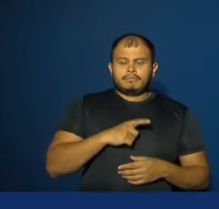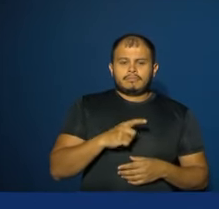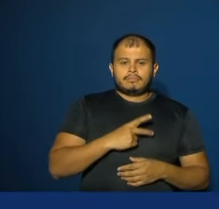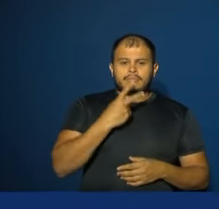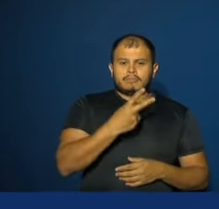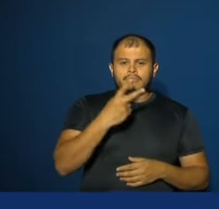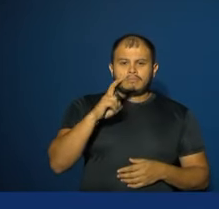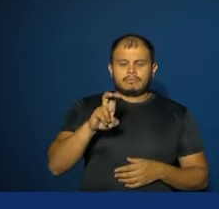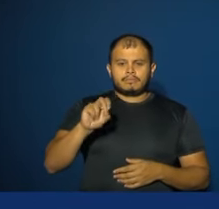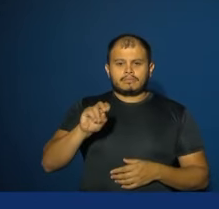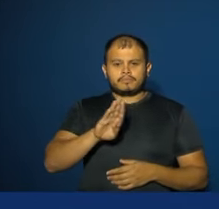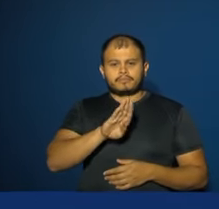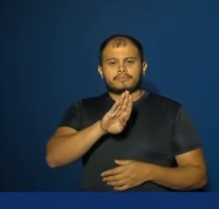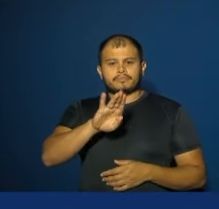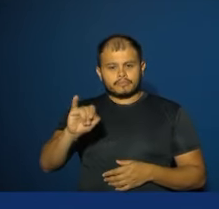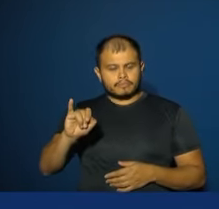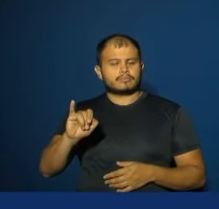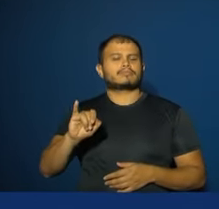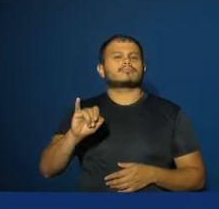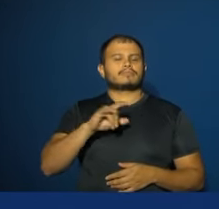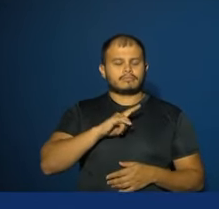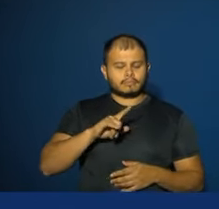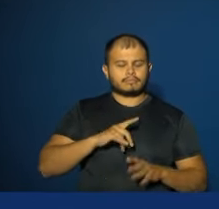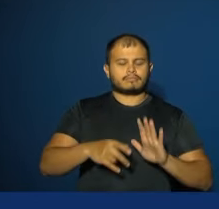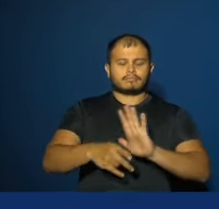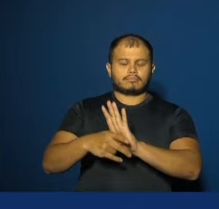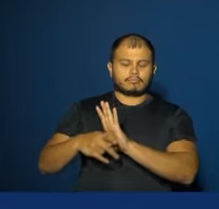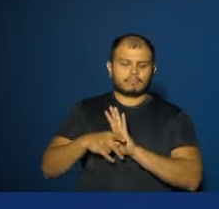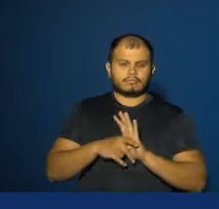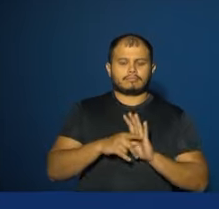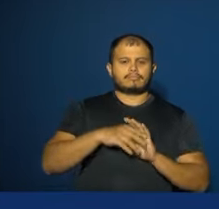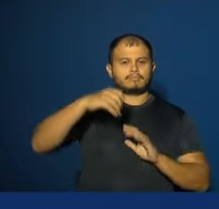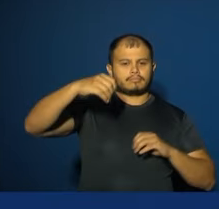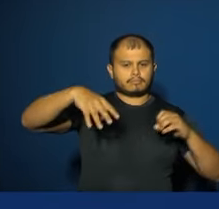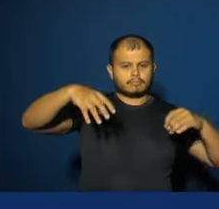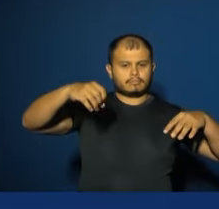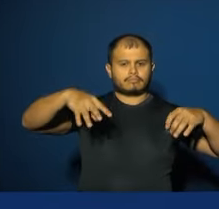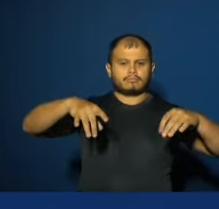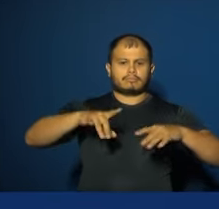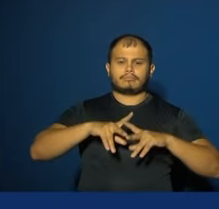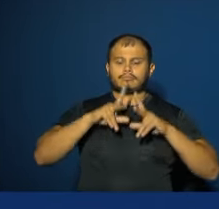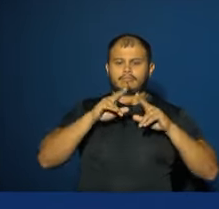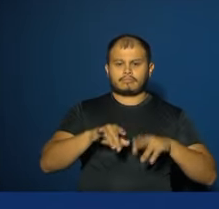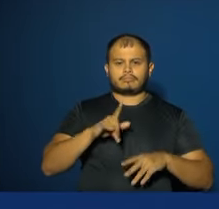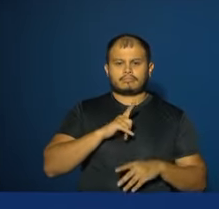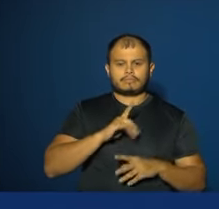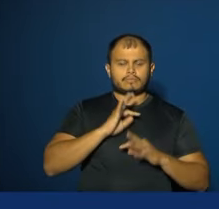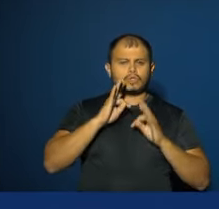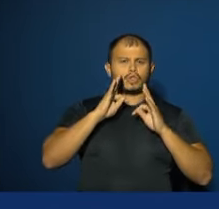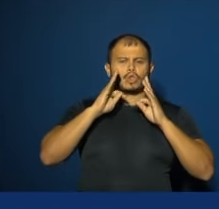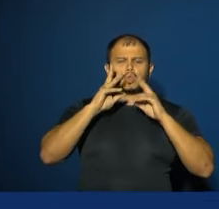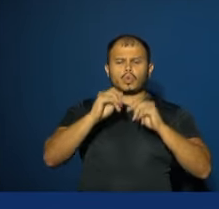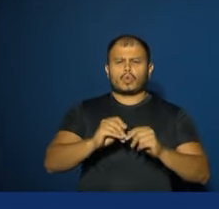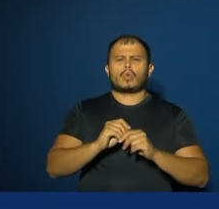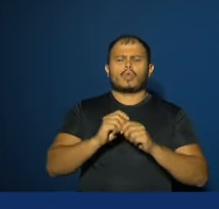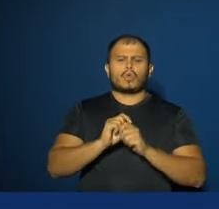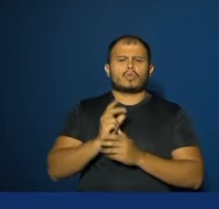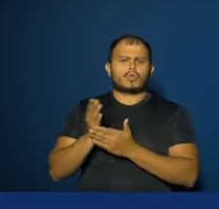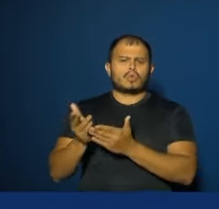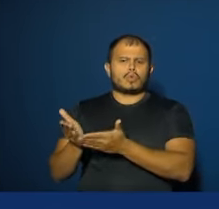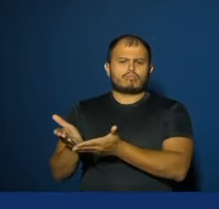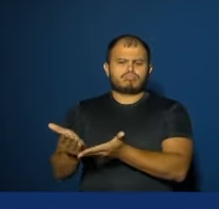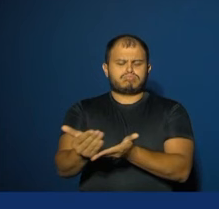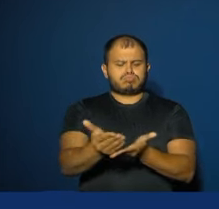bilhões de reais em subsídios na conta de energia elétrica. É o equivalente a todo o faturamento do segmento